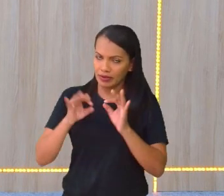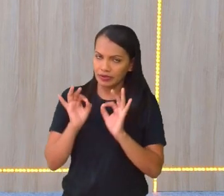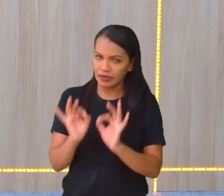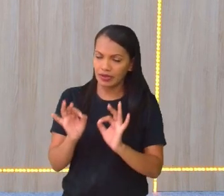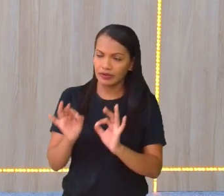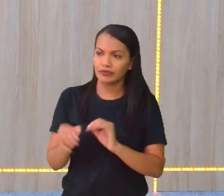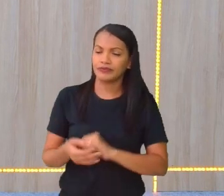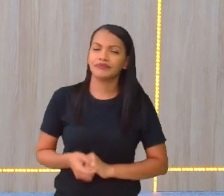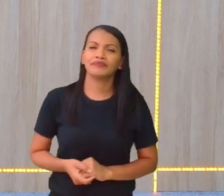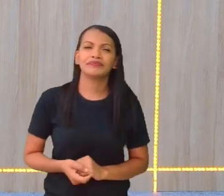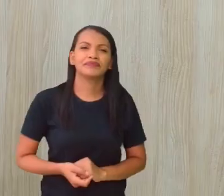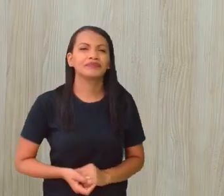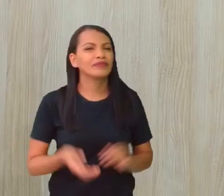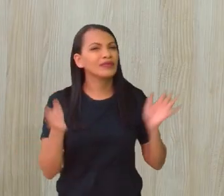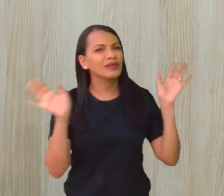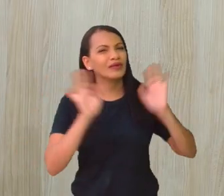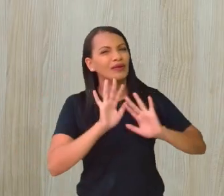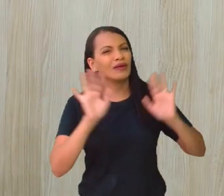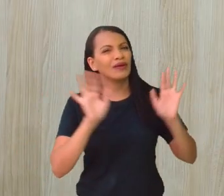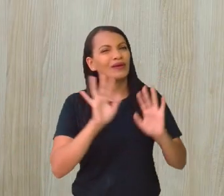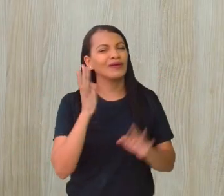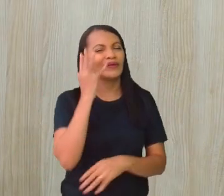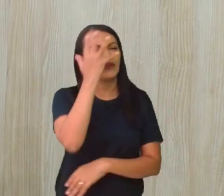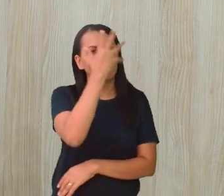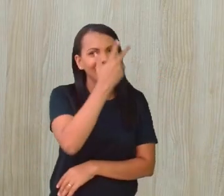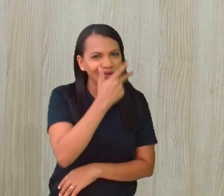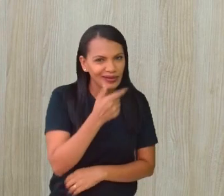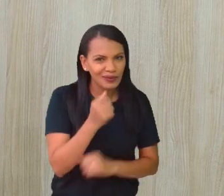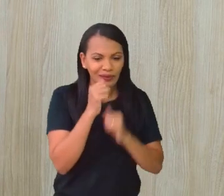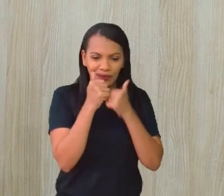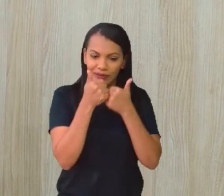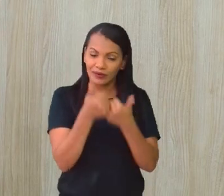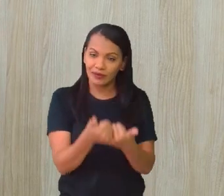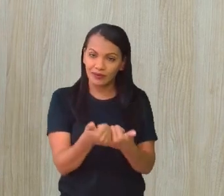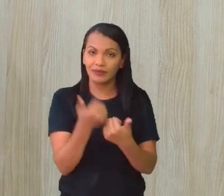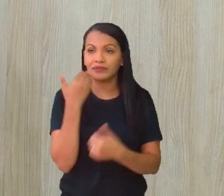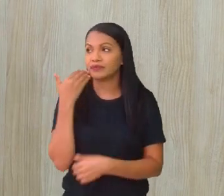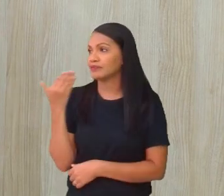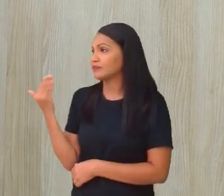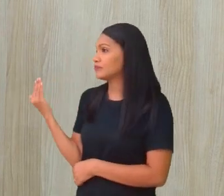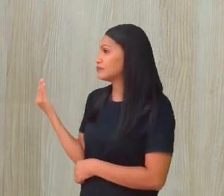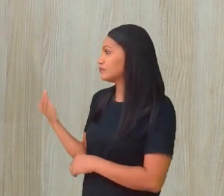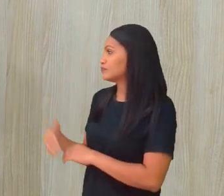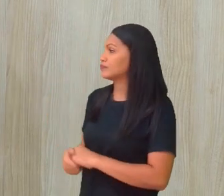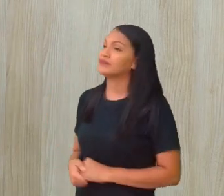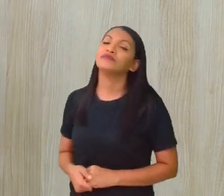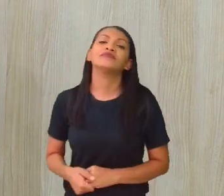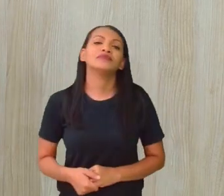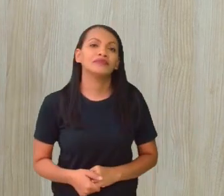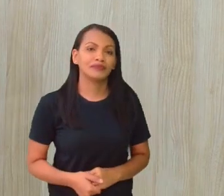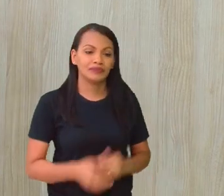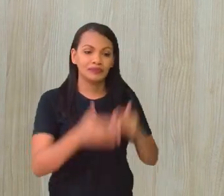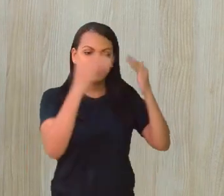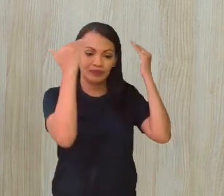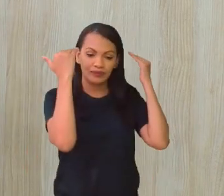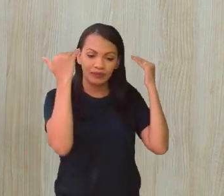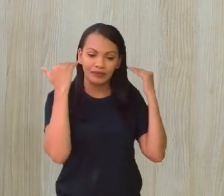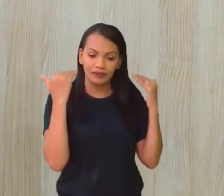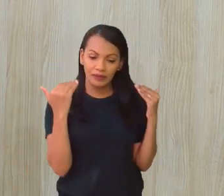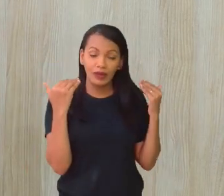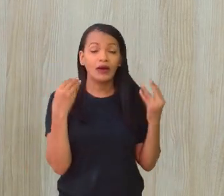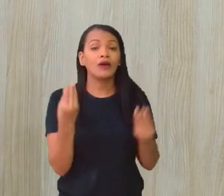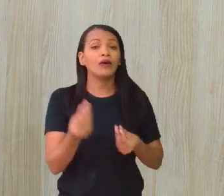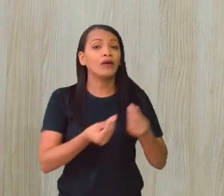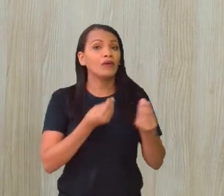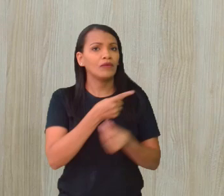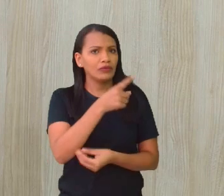nós. Olá, lindezas, tudo bem? Eu sou Camille Borba e este é meu sinal. Como vocês